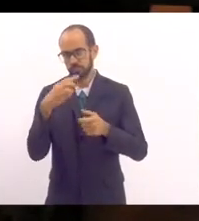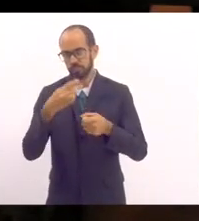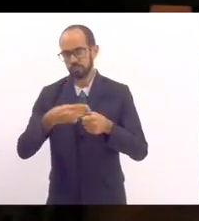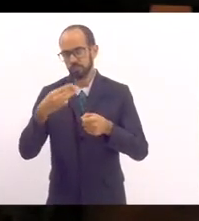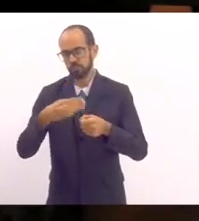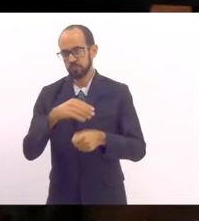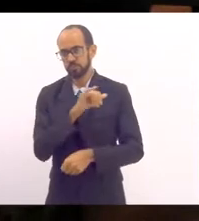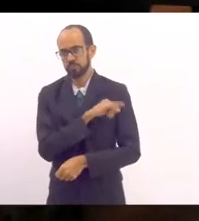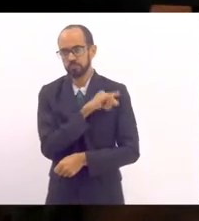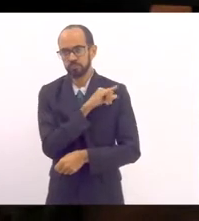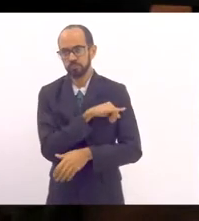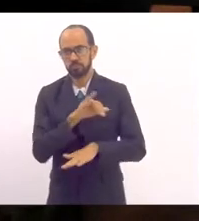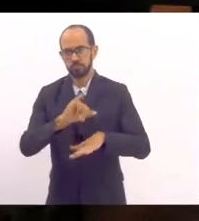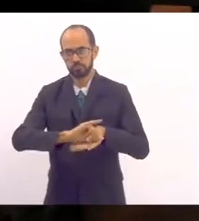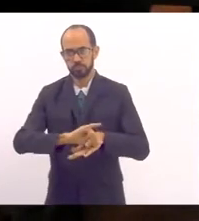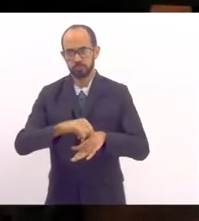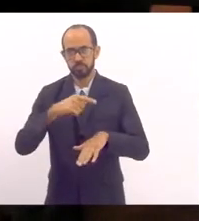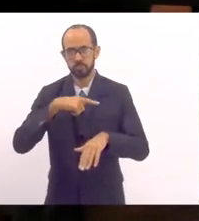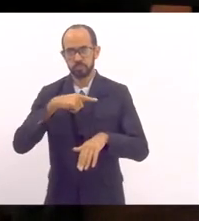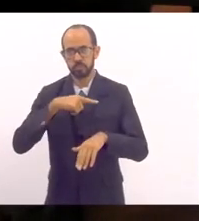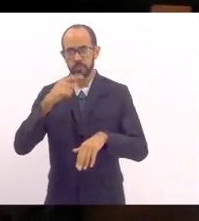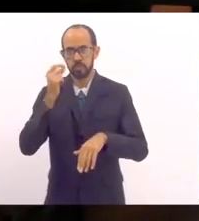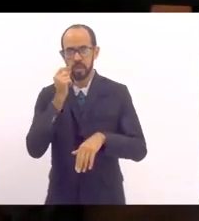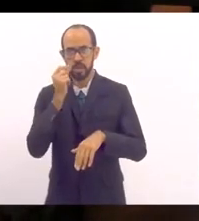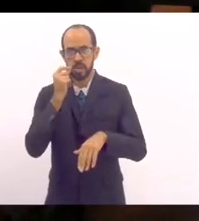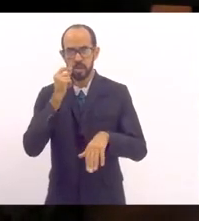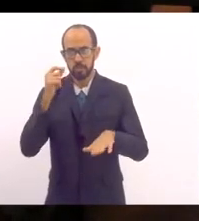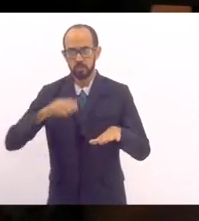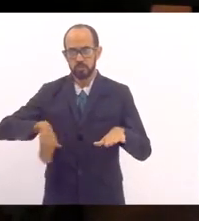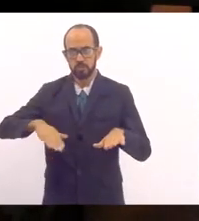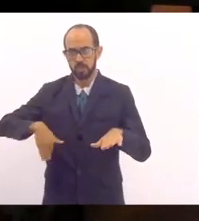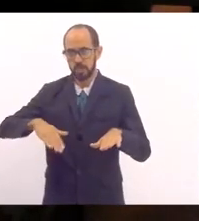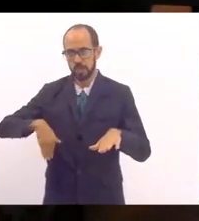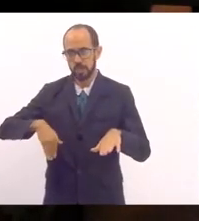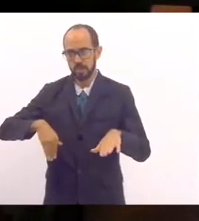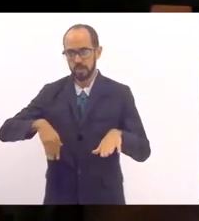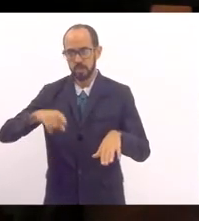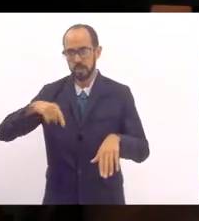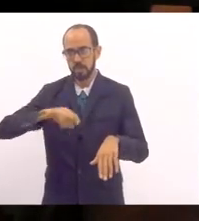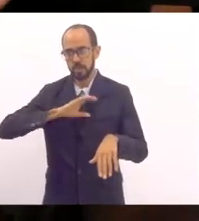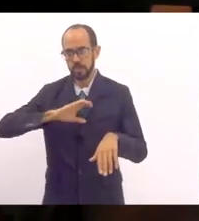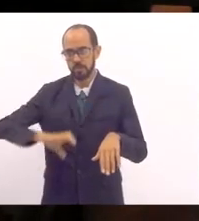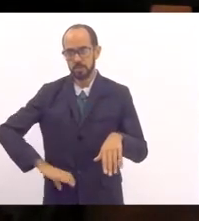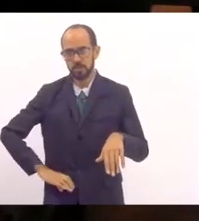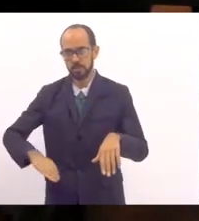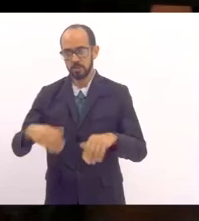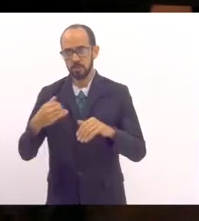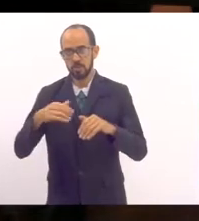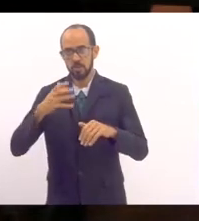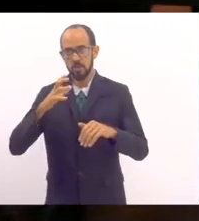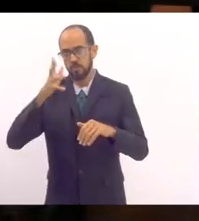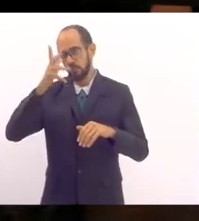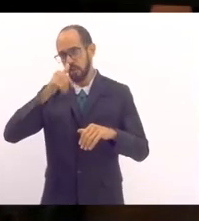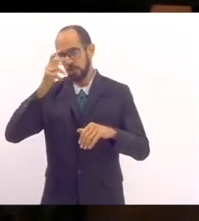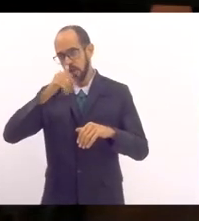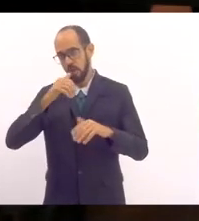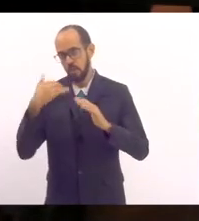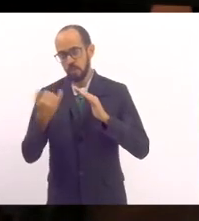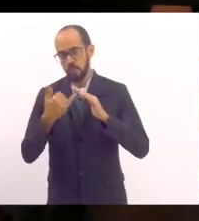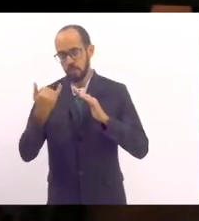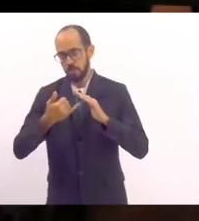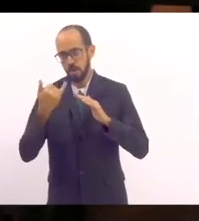a figura do rato de praia? Rato de praia é aquele cidadão totalmente informal que